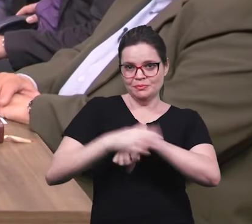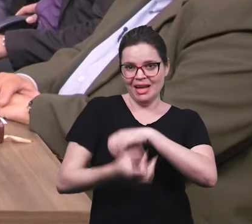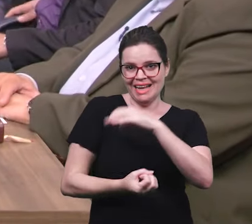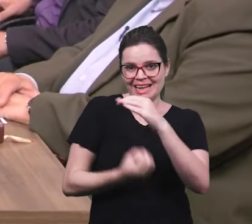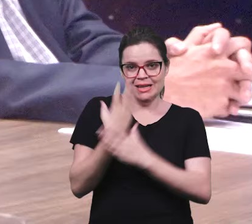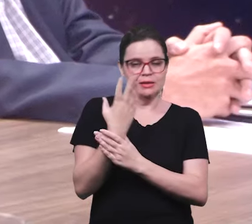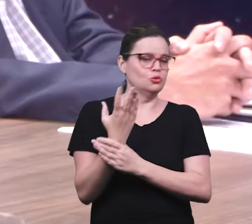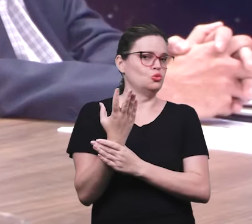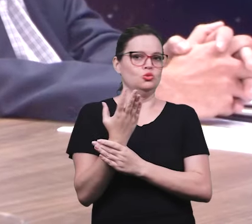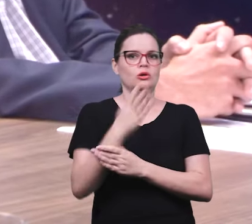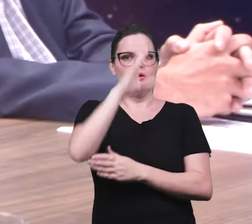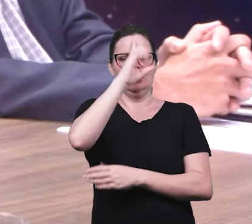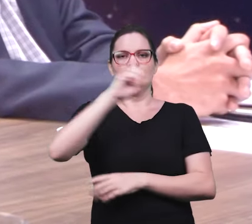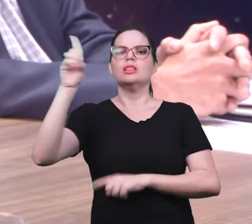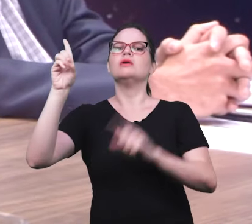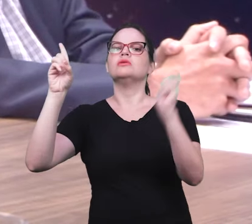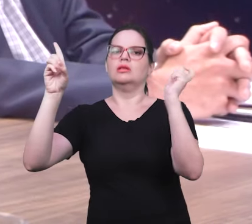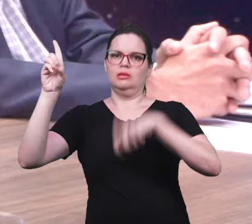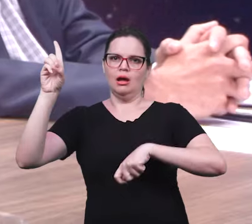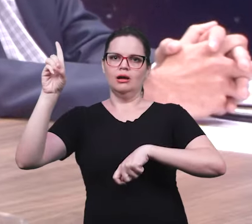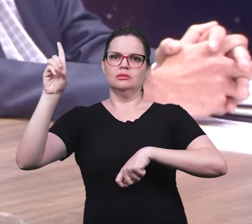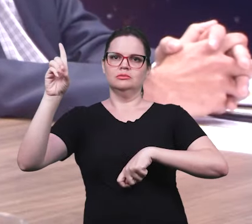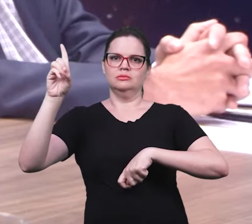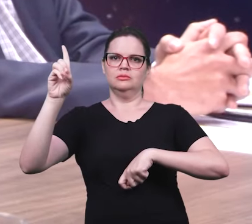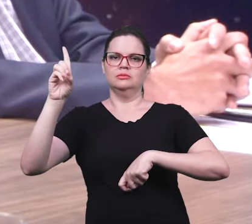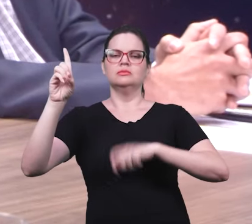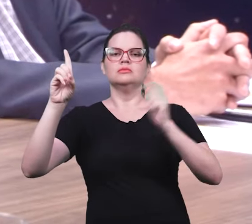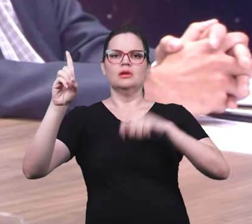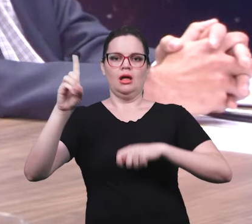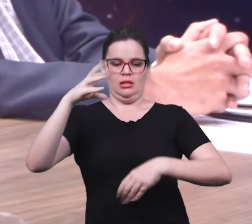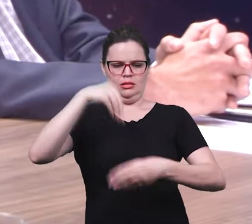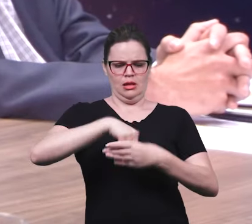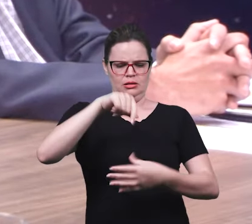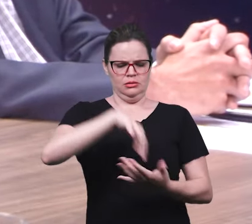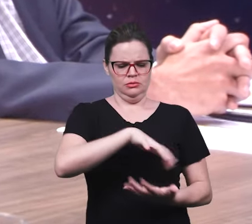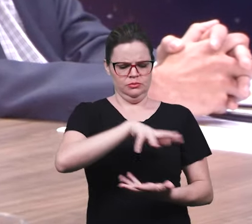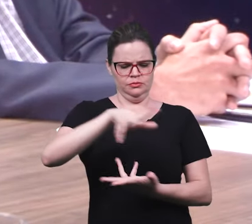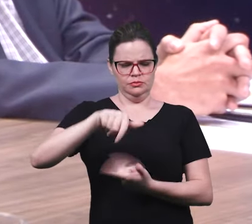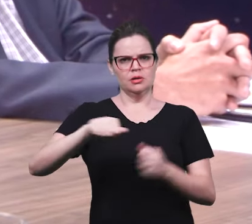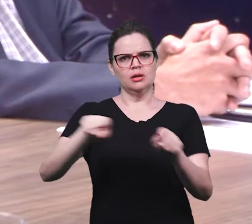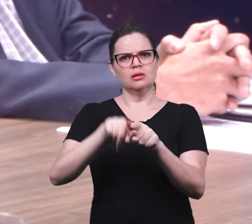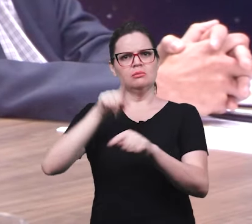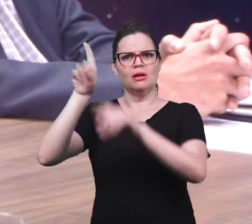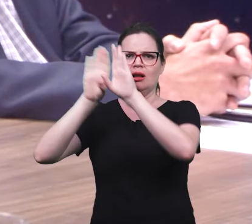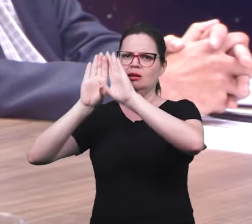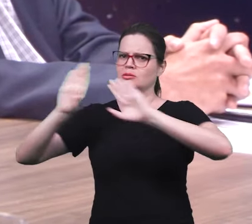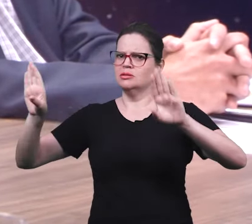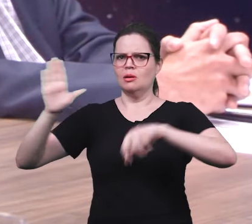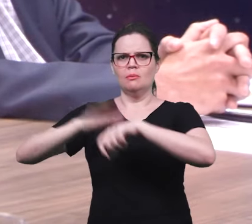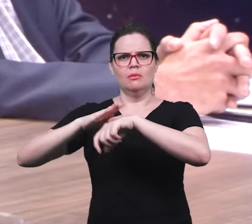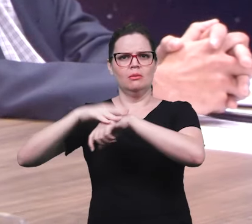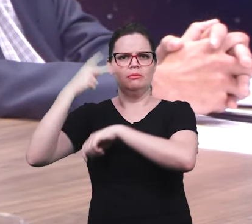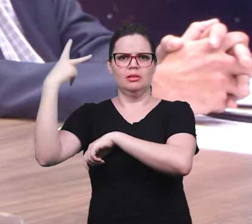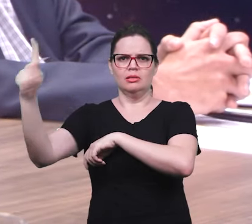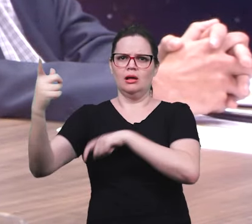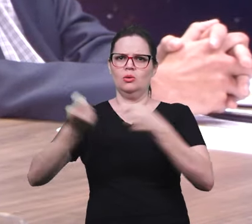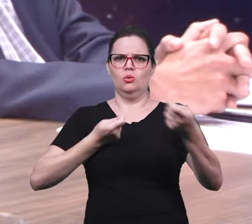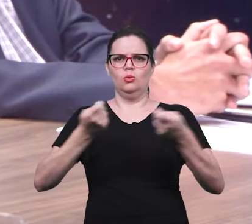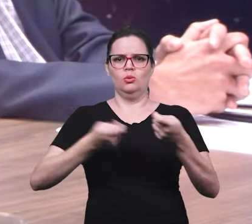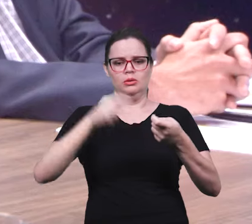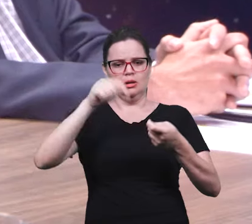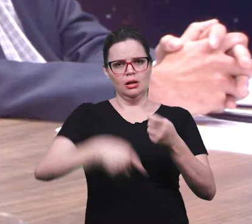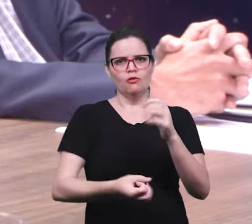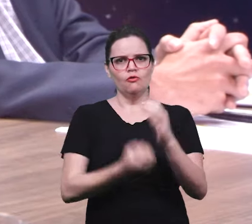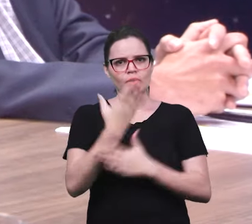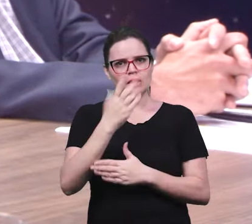toda a energia, tanto no plano da obra criadora e muito mais na redentora, né? Mas toda a energia que há aqui foi criada por